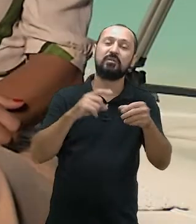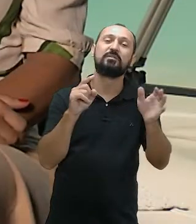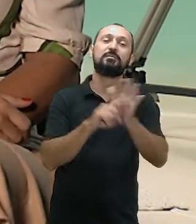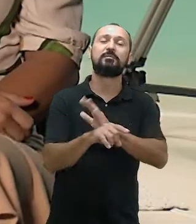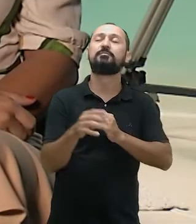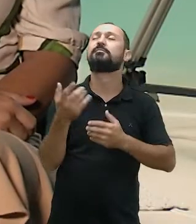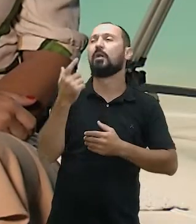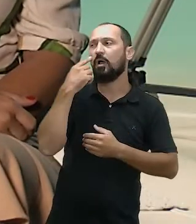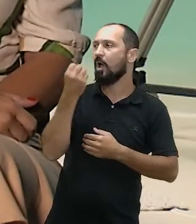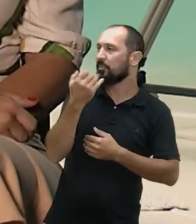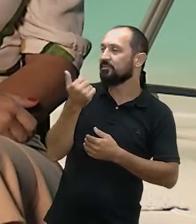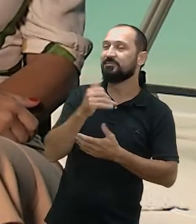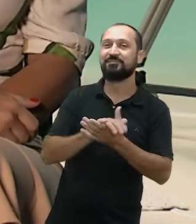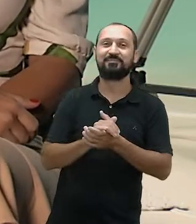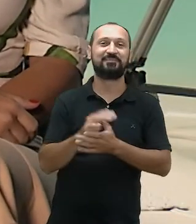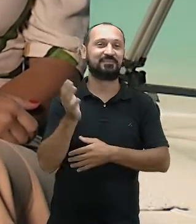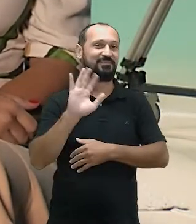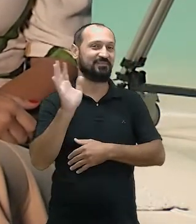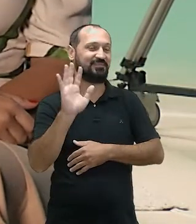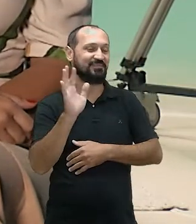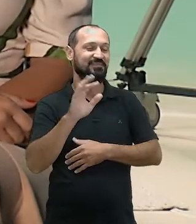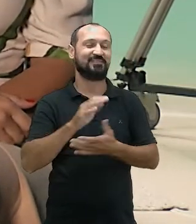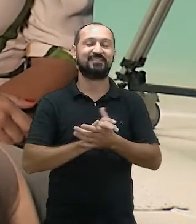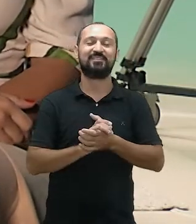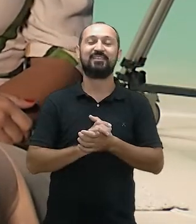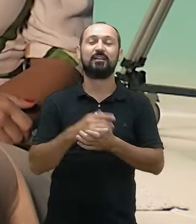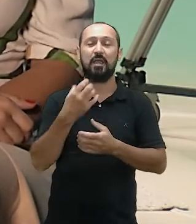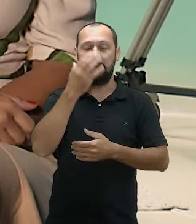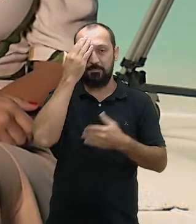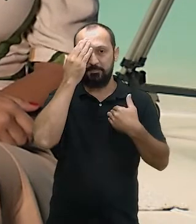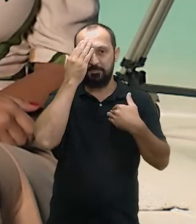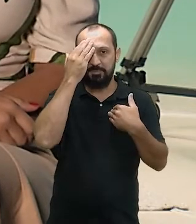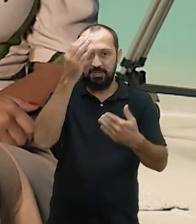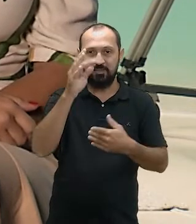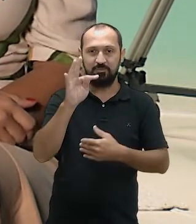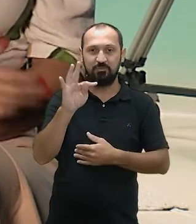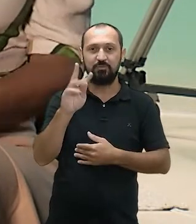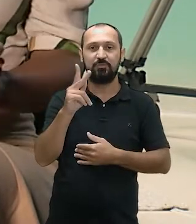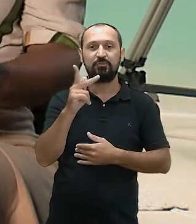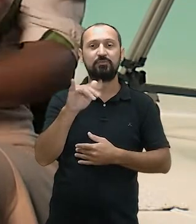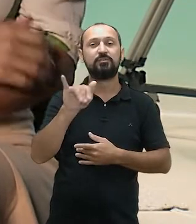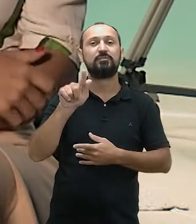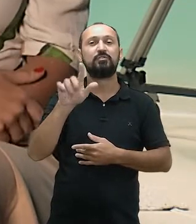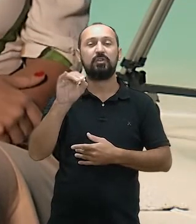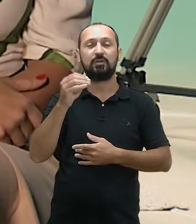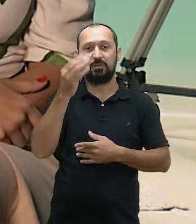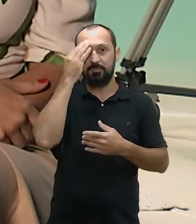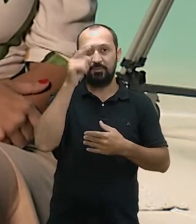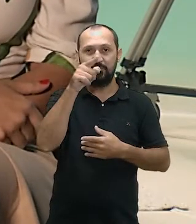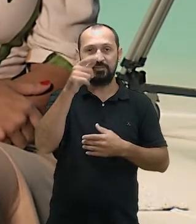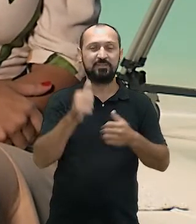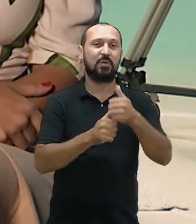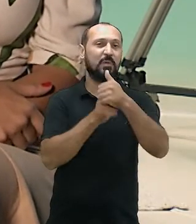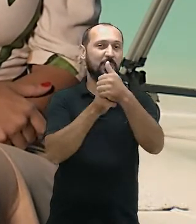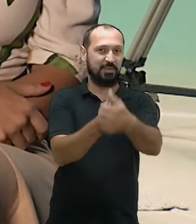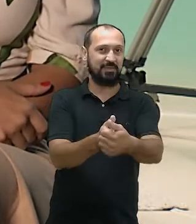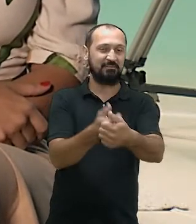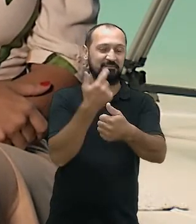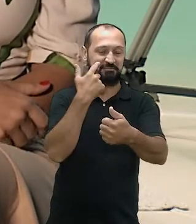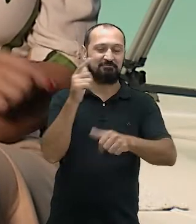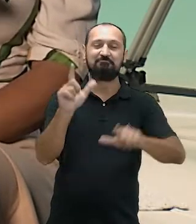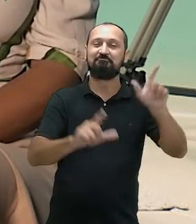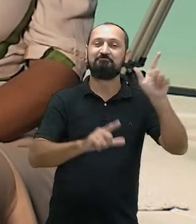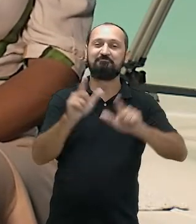agora. E aí, Areta, como vai? Olá, Radamés. Obrigada por estar aqui, Thiago, e obrigada a você que está acompanhando o